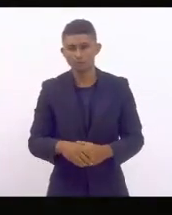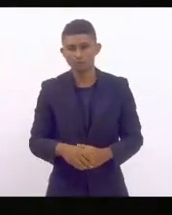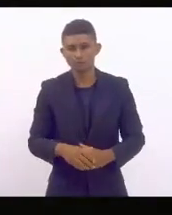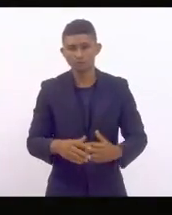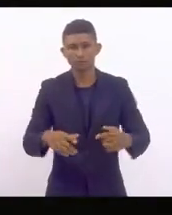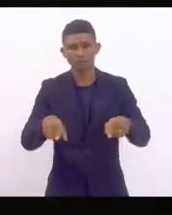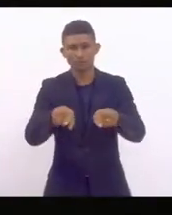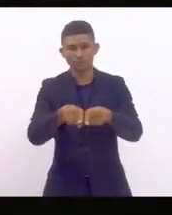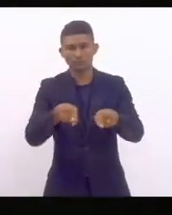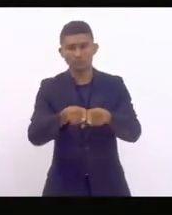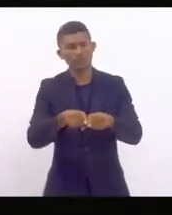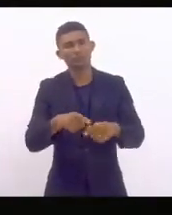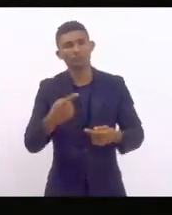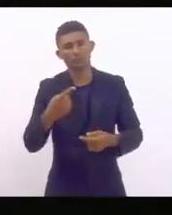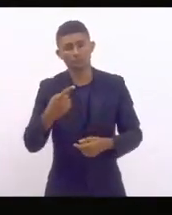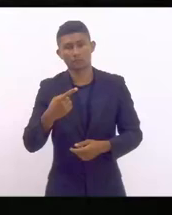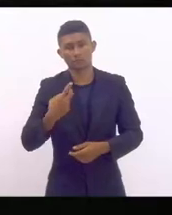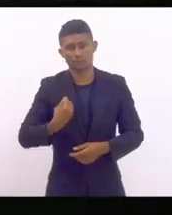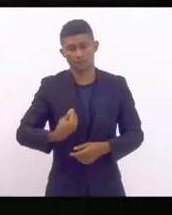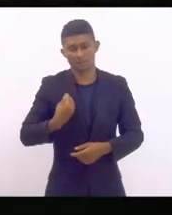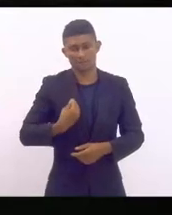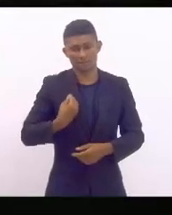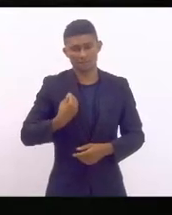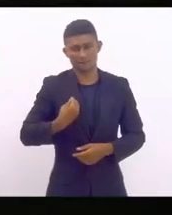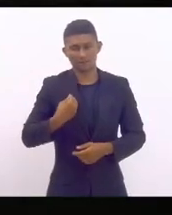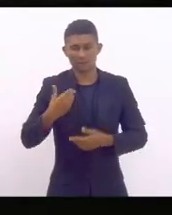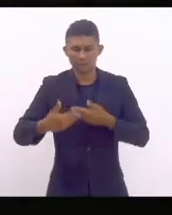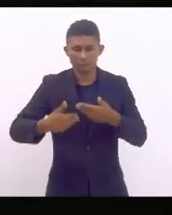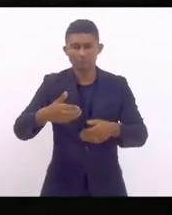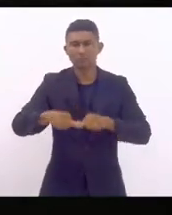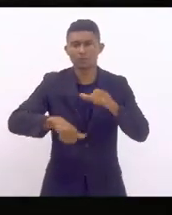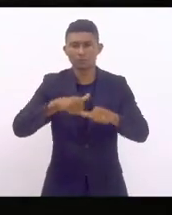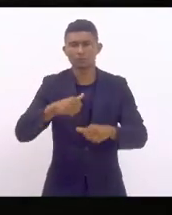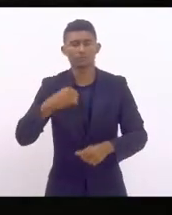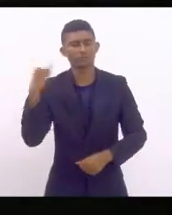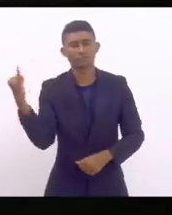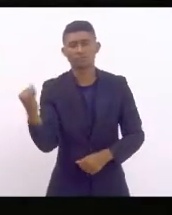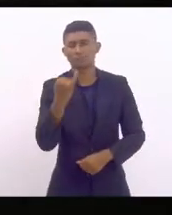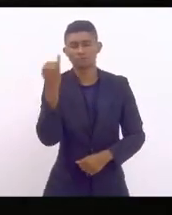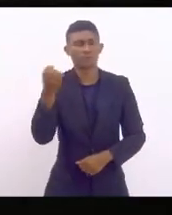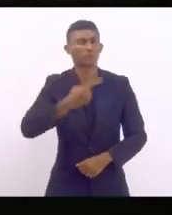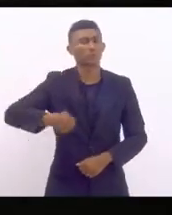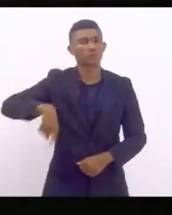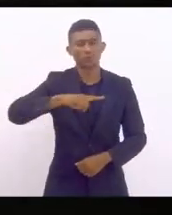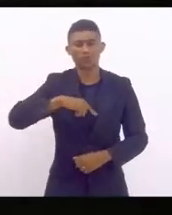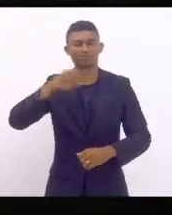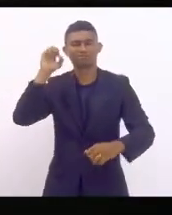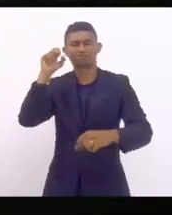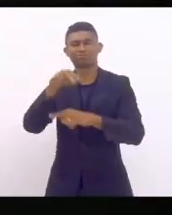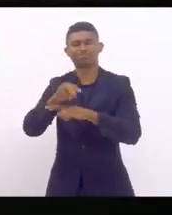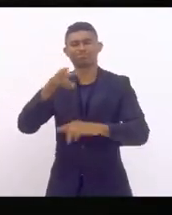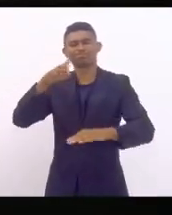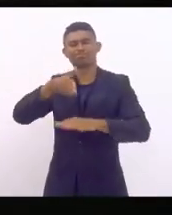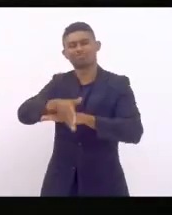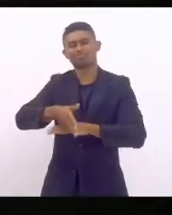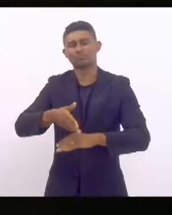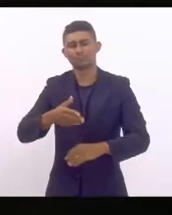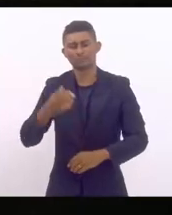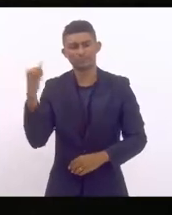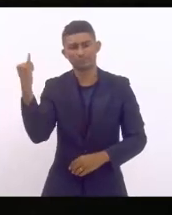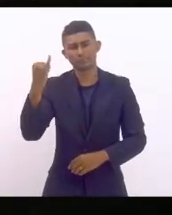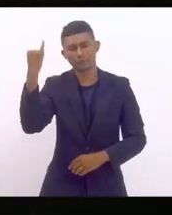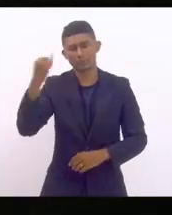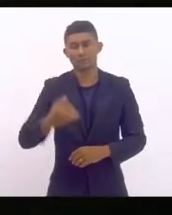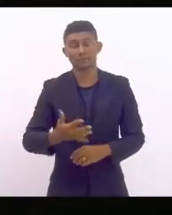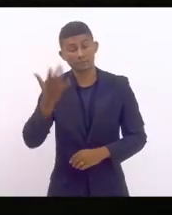rota dessa prosa e é fundamental a nossa participação a fazer eu acho que